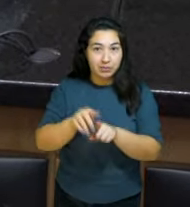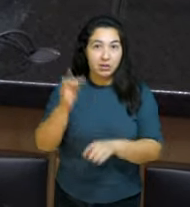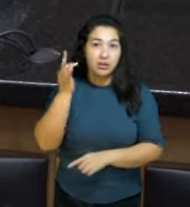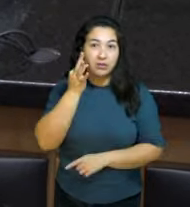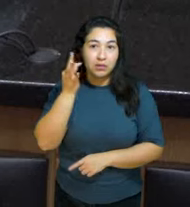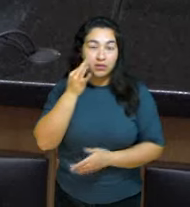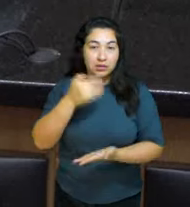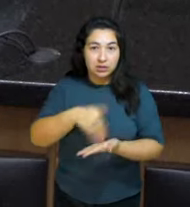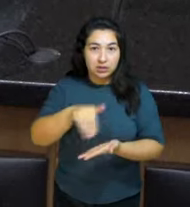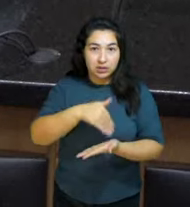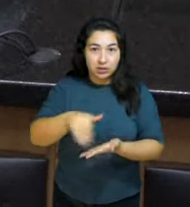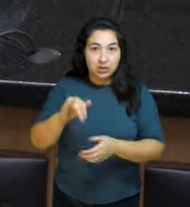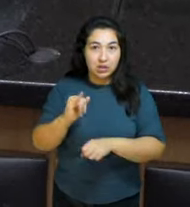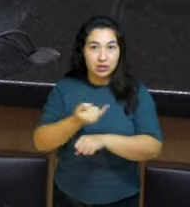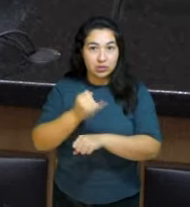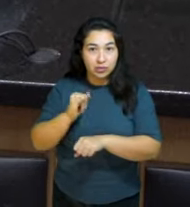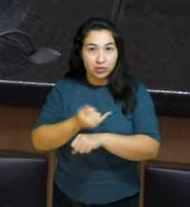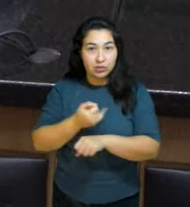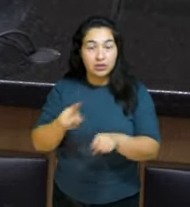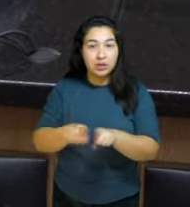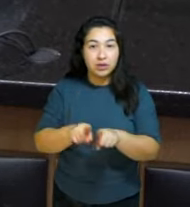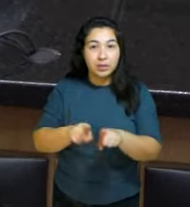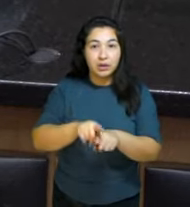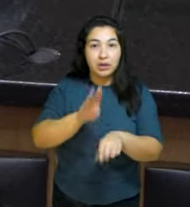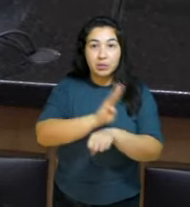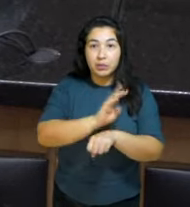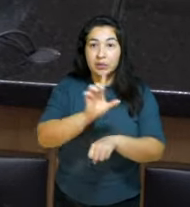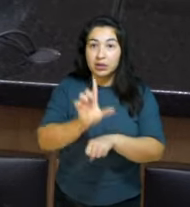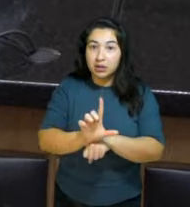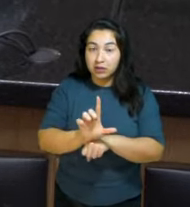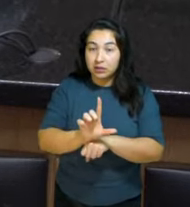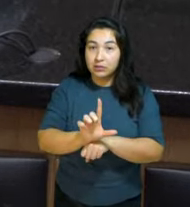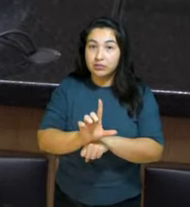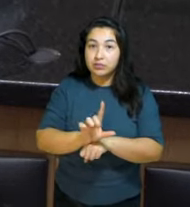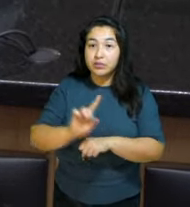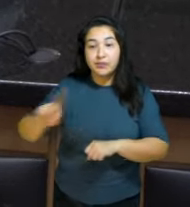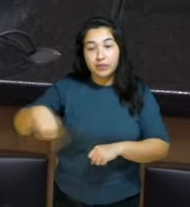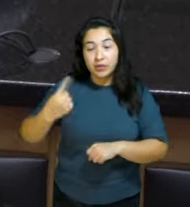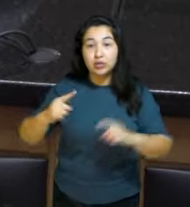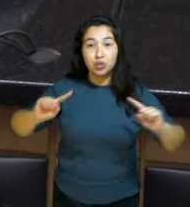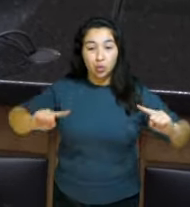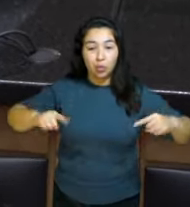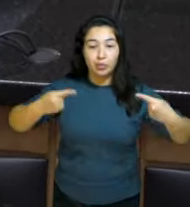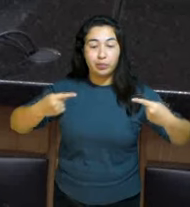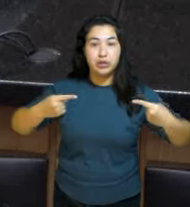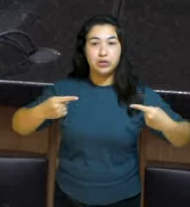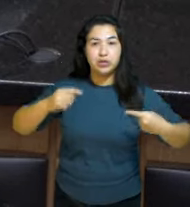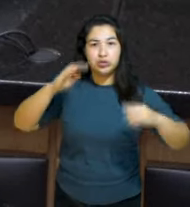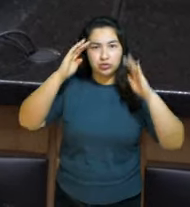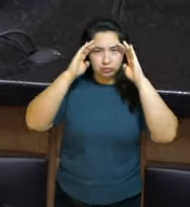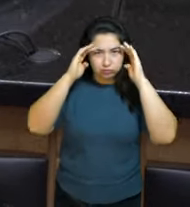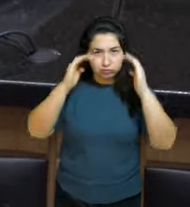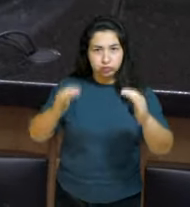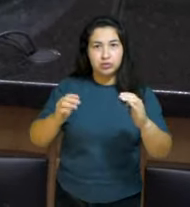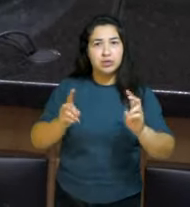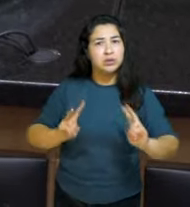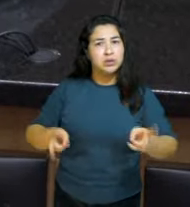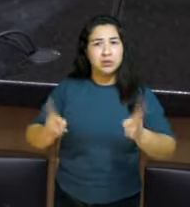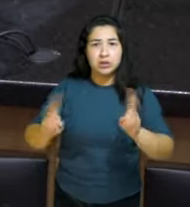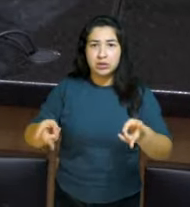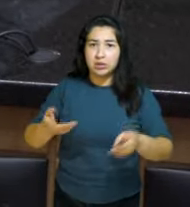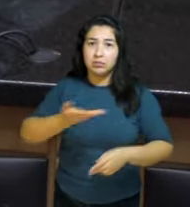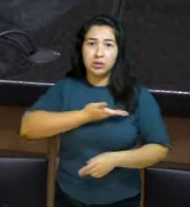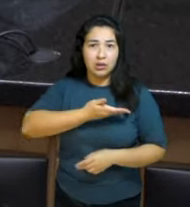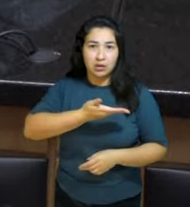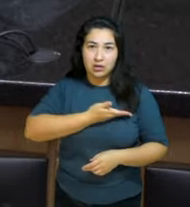secretário de Joinville, eu de Blumenau, competimos com lealdade, disciplina, mas sempre éramos amigos. Apesar da rivalidade